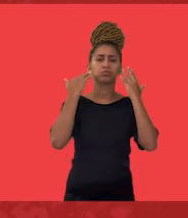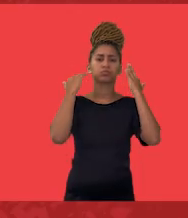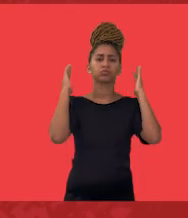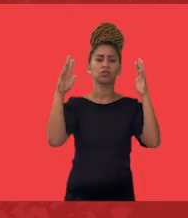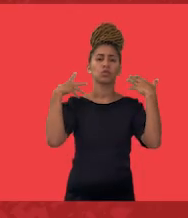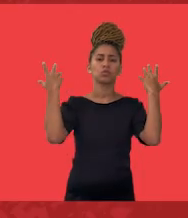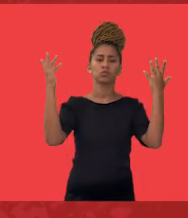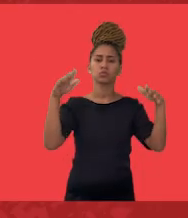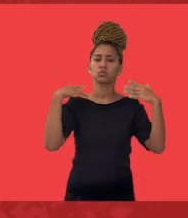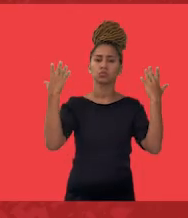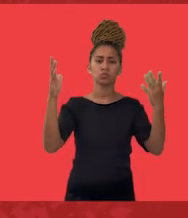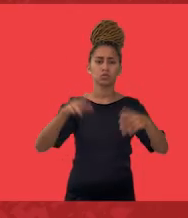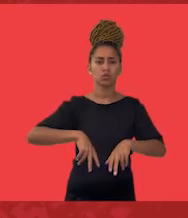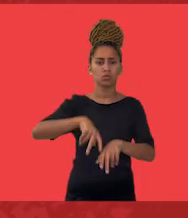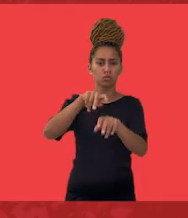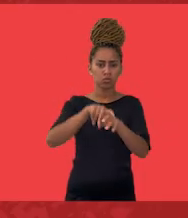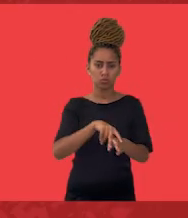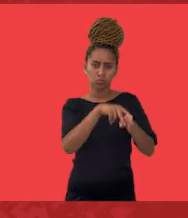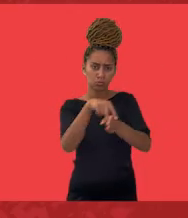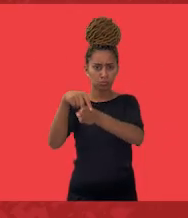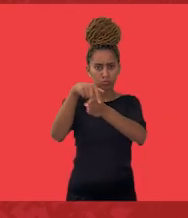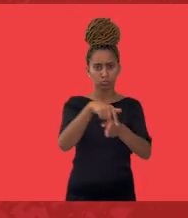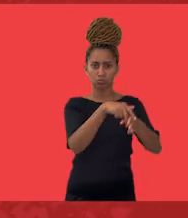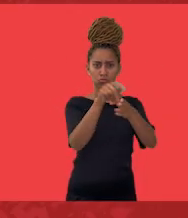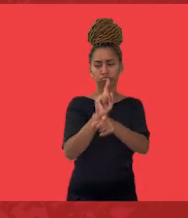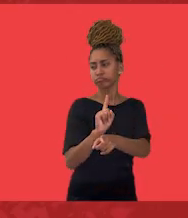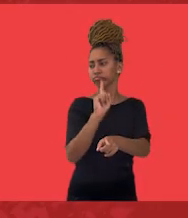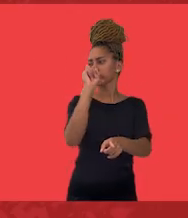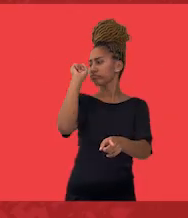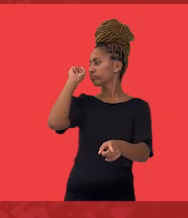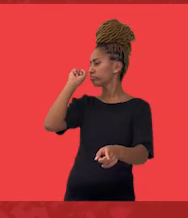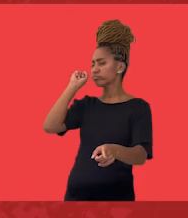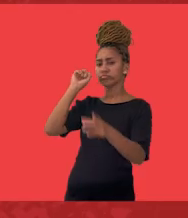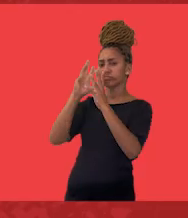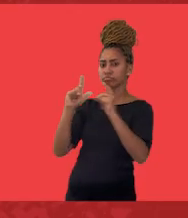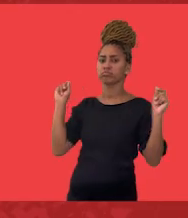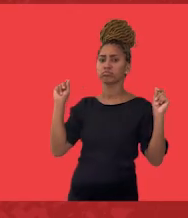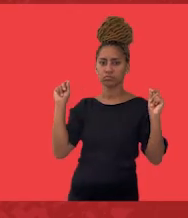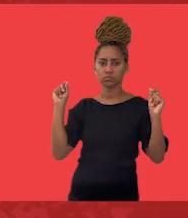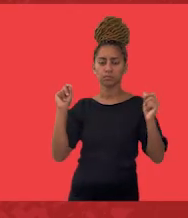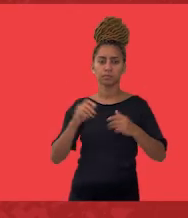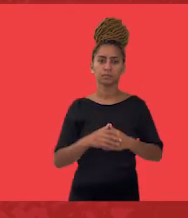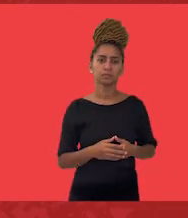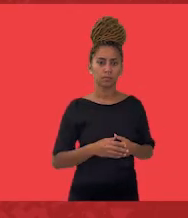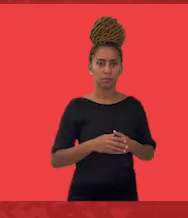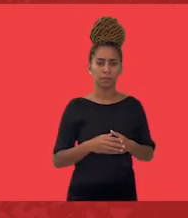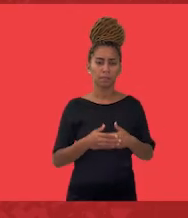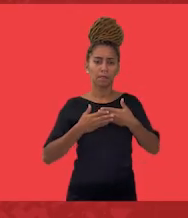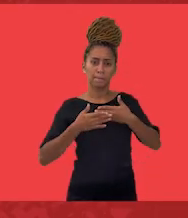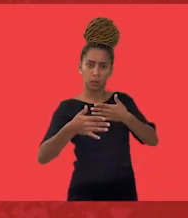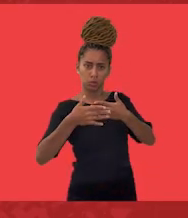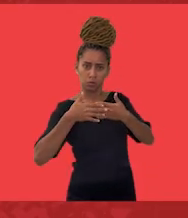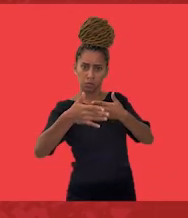Eu vou fugir de moto Uber. Em direção ao futuro, viva,